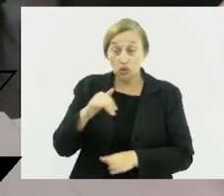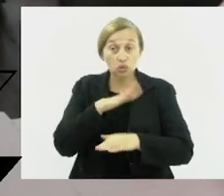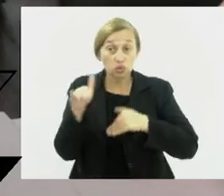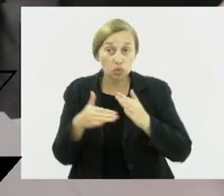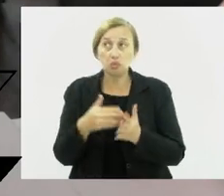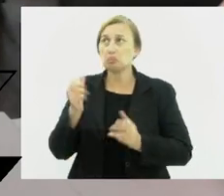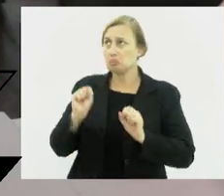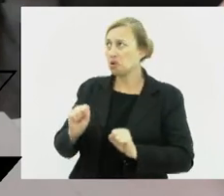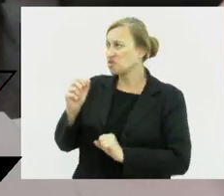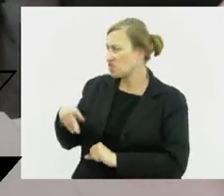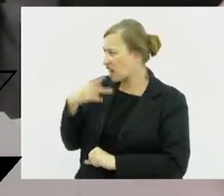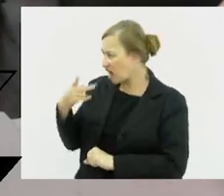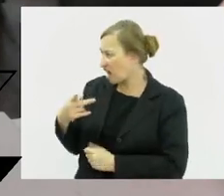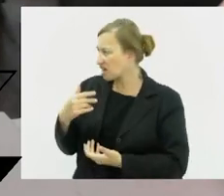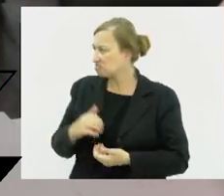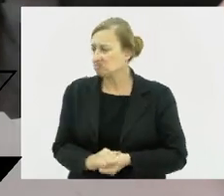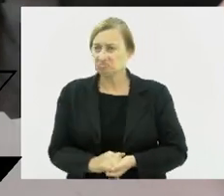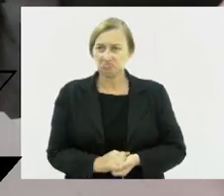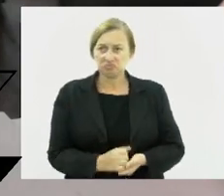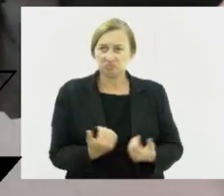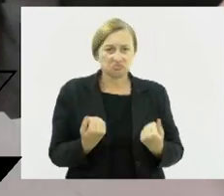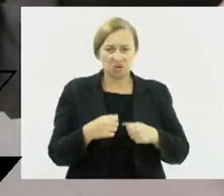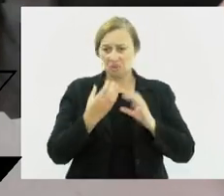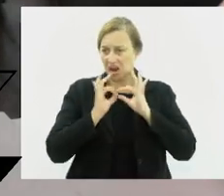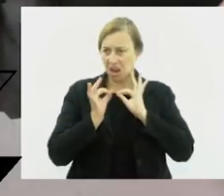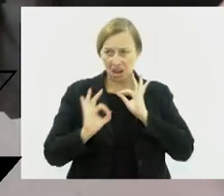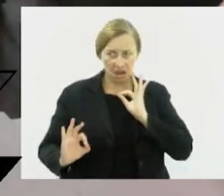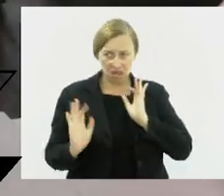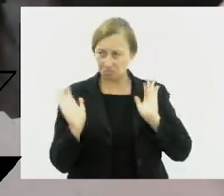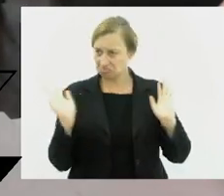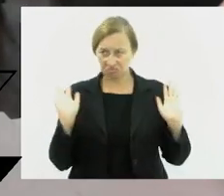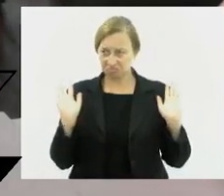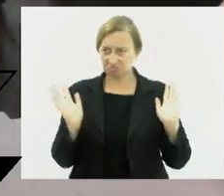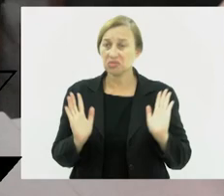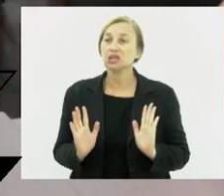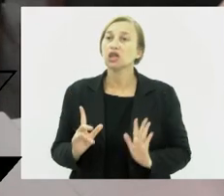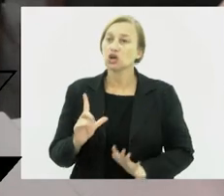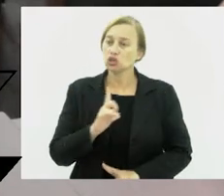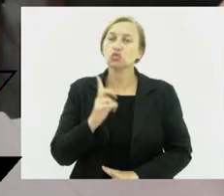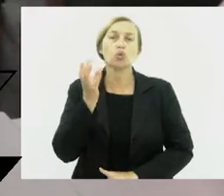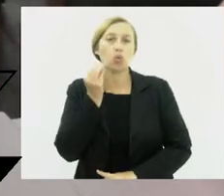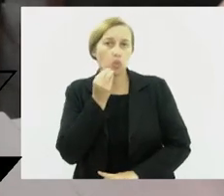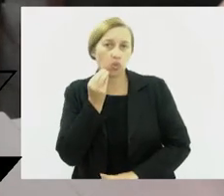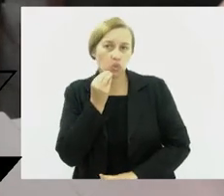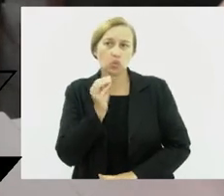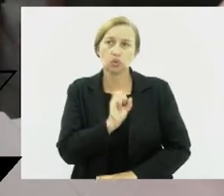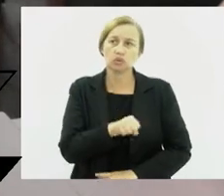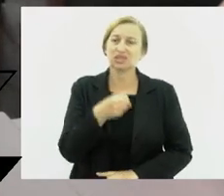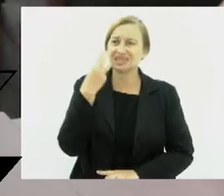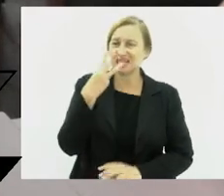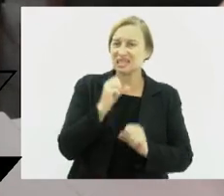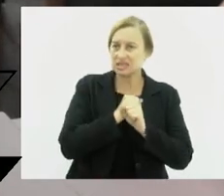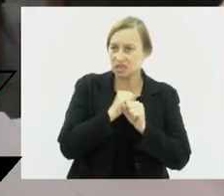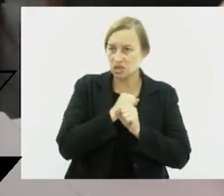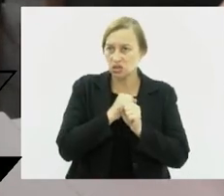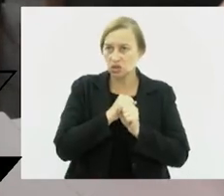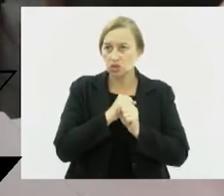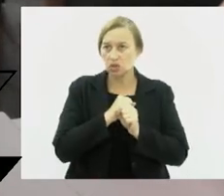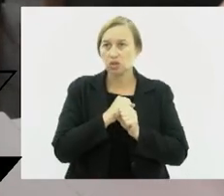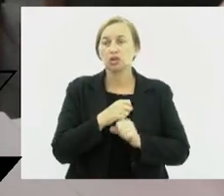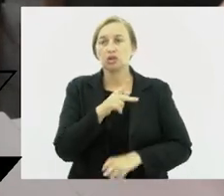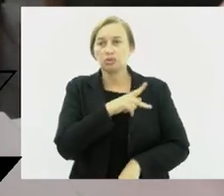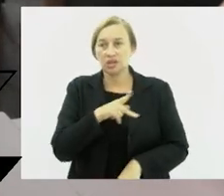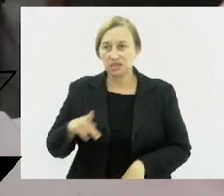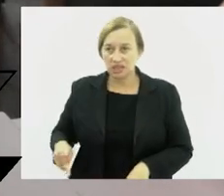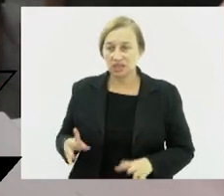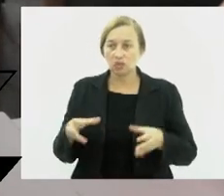querer me eloquir demais, ou querer ser... Eu tive uma oportunidade, durante 3 anos, eu presidi também a